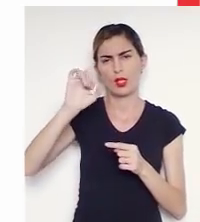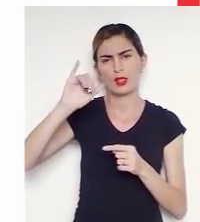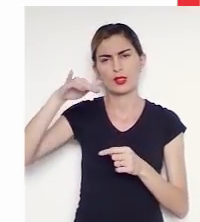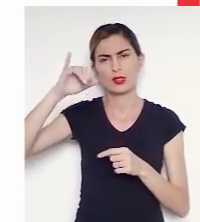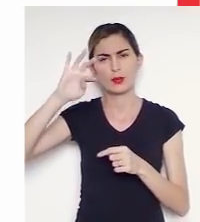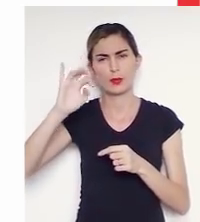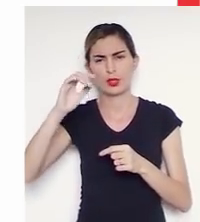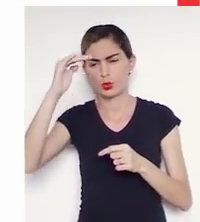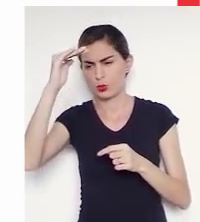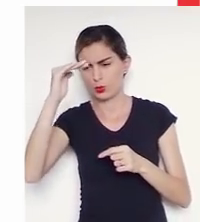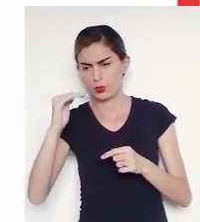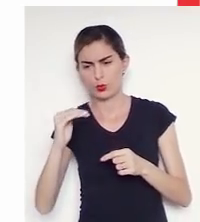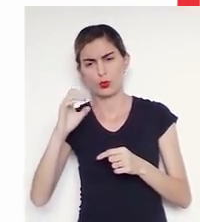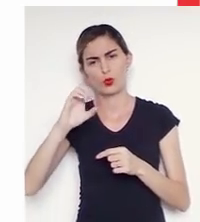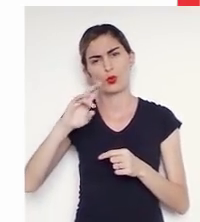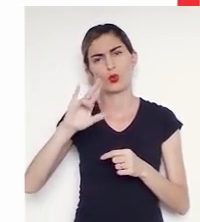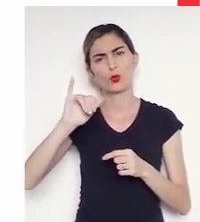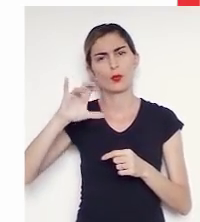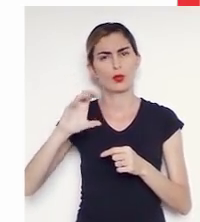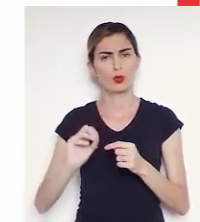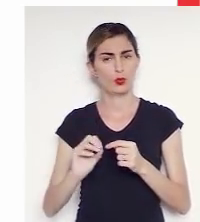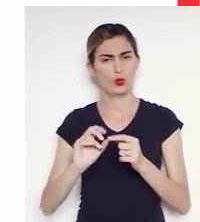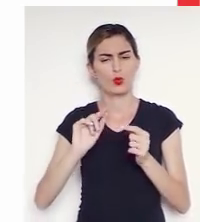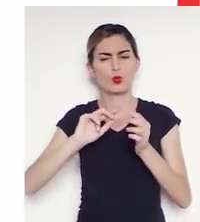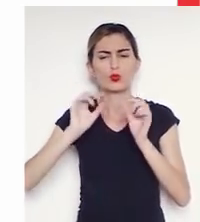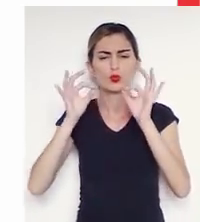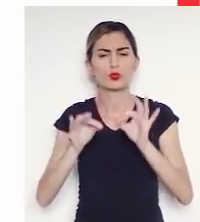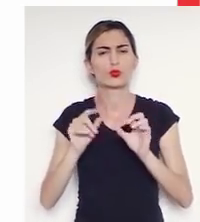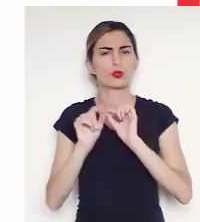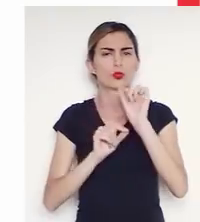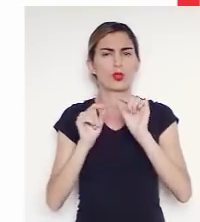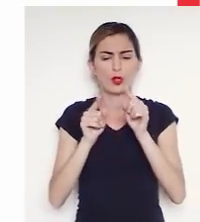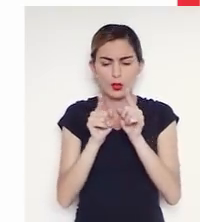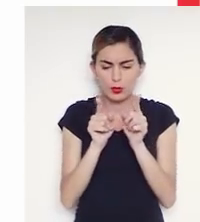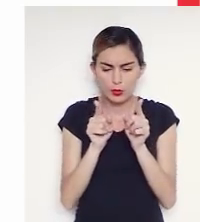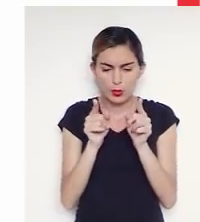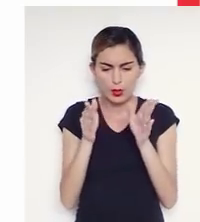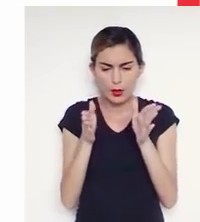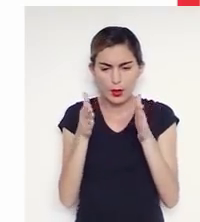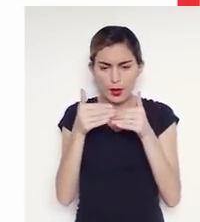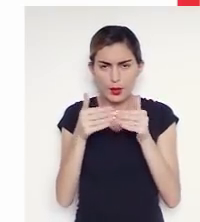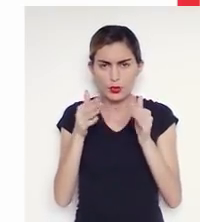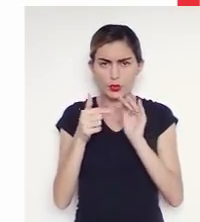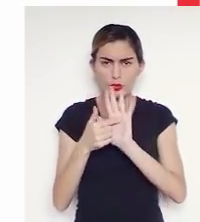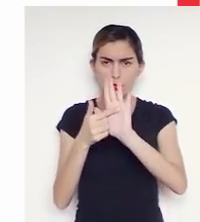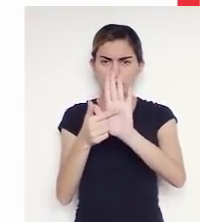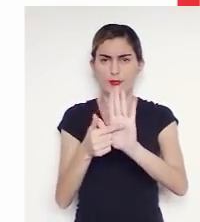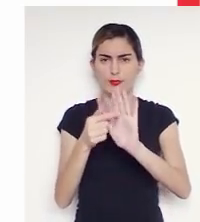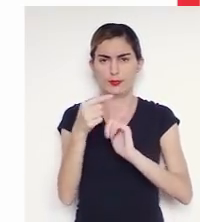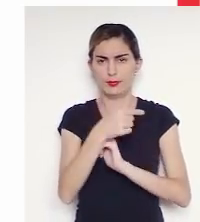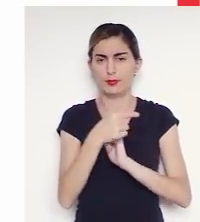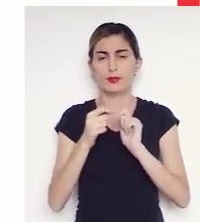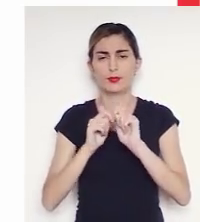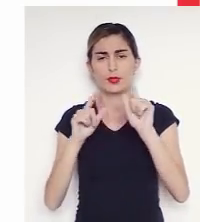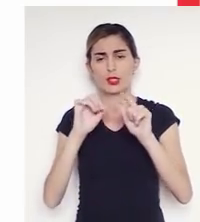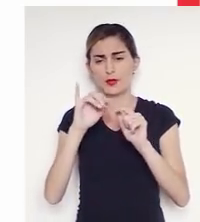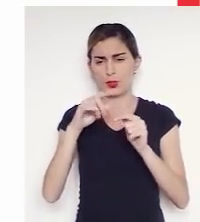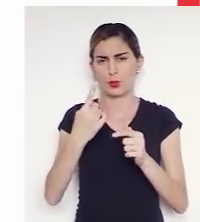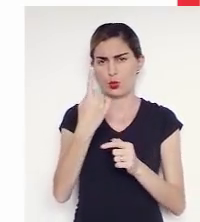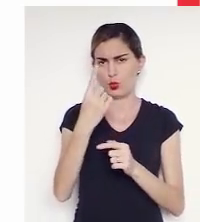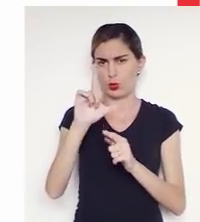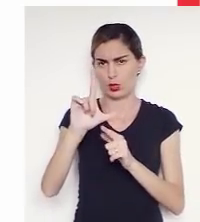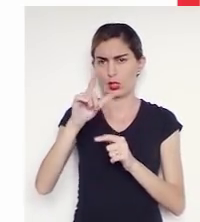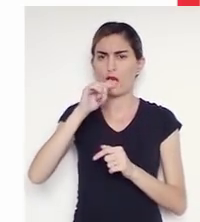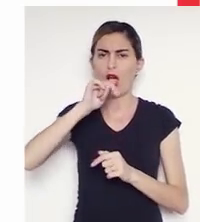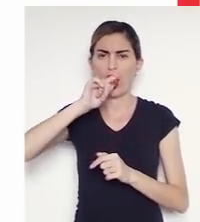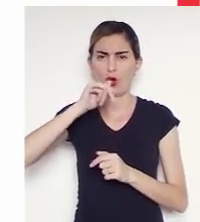decímetro cúbico. E 1 decímetro cúbico é justamente essa caixinha que aparece aí na sua telinha. Então, se você pegar 1